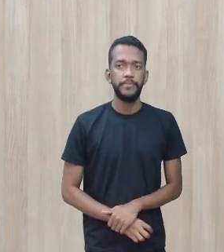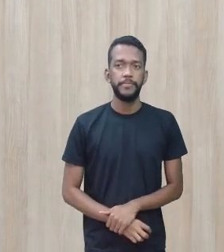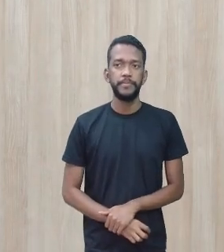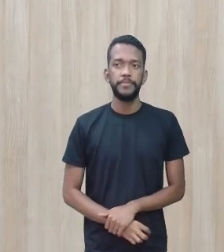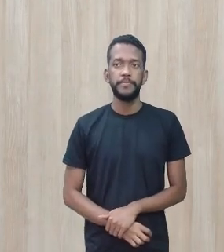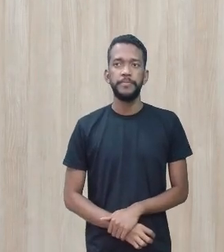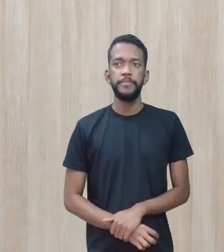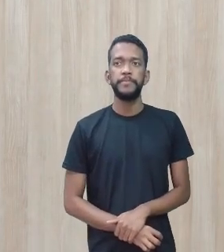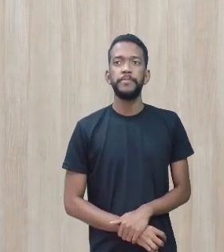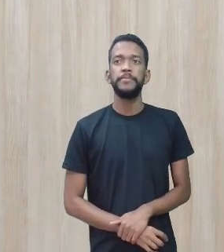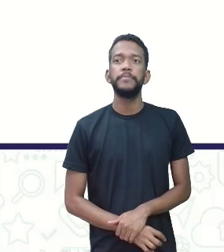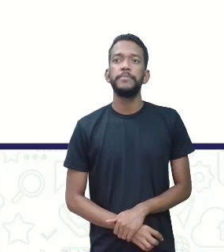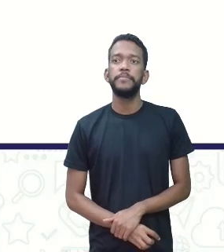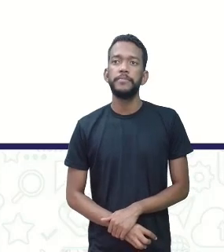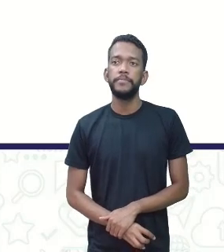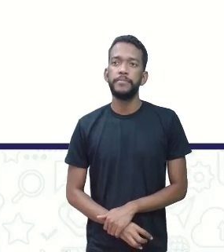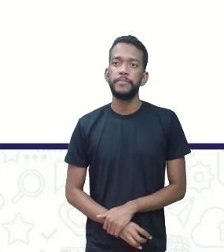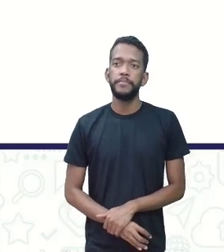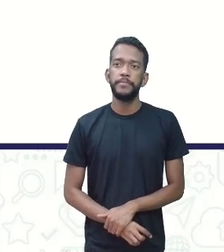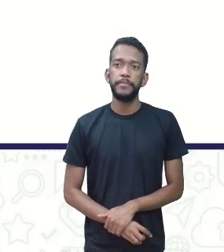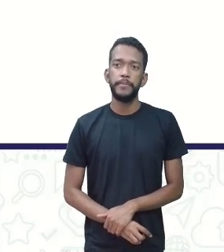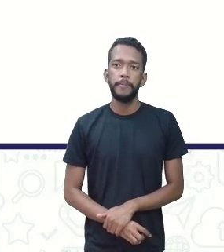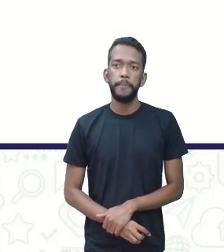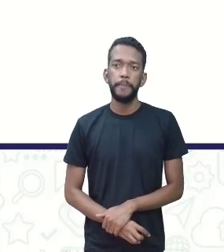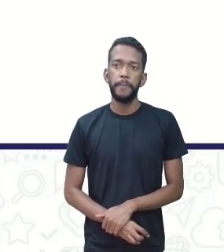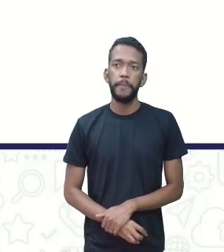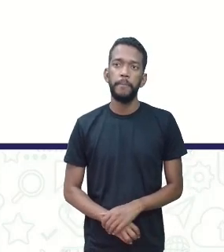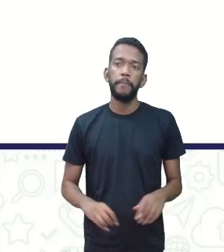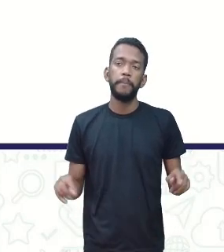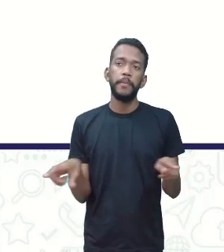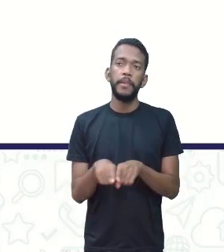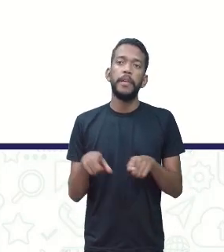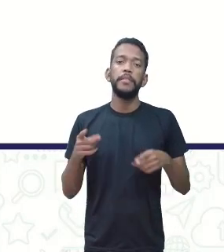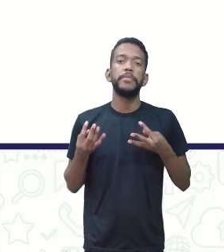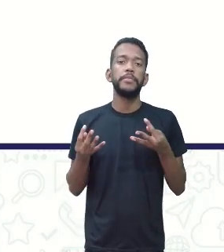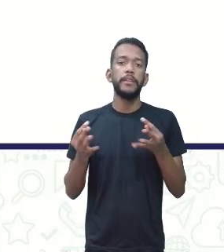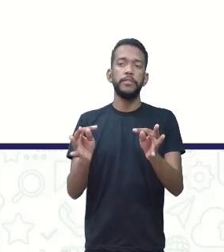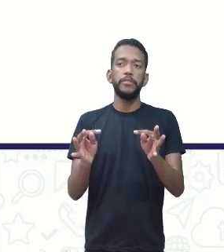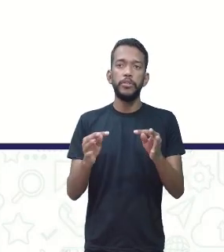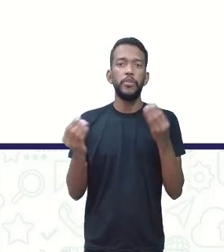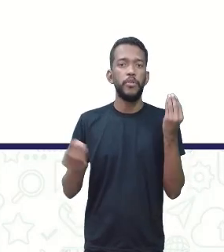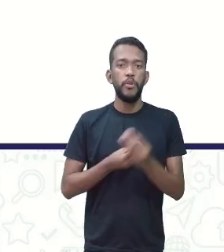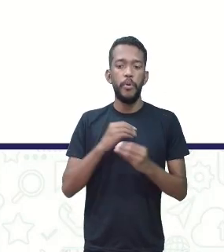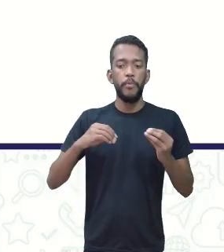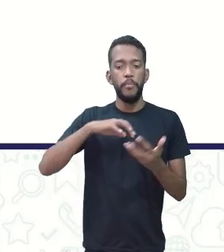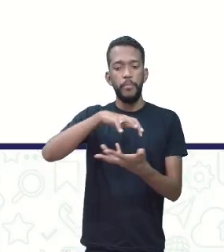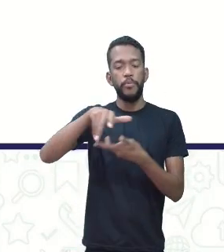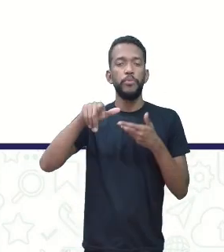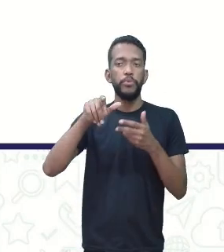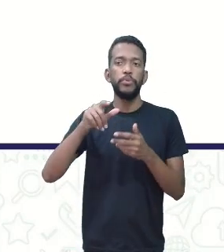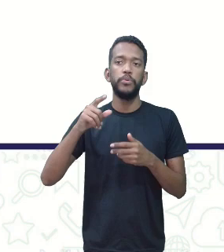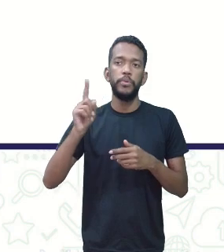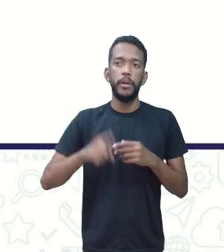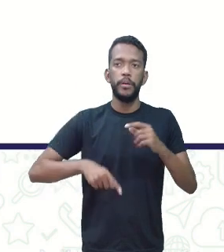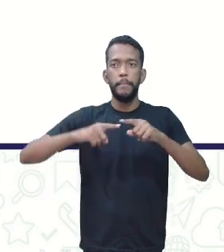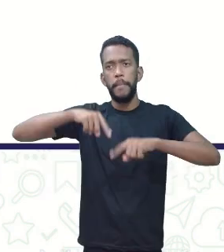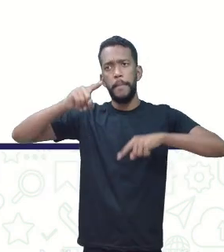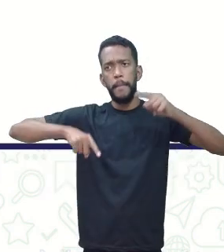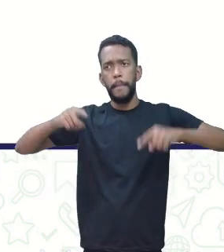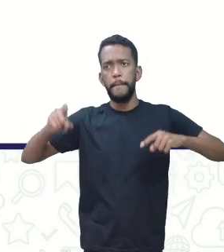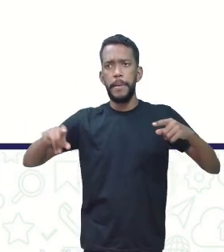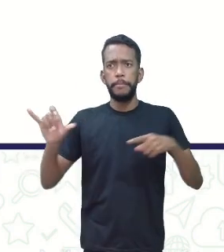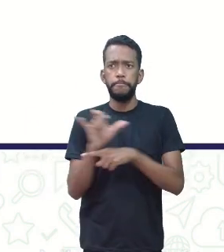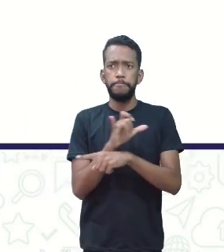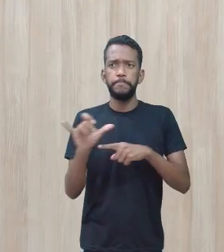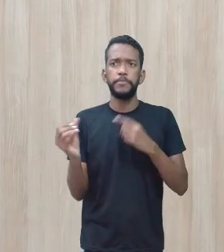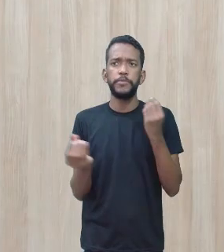E aí, falando de novo sobre tecnologia, a gente não imagina como que esse mundo é versátil, gente. A gente não imagina o tanto